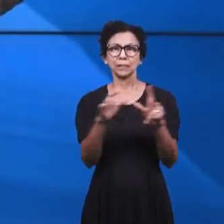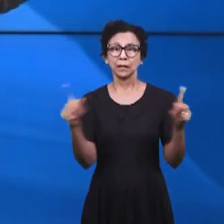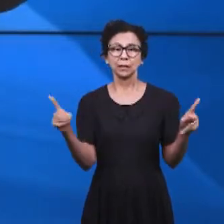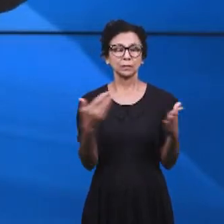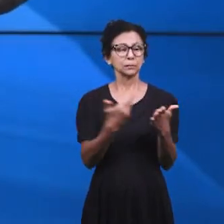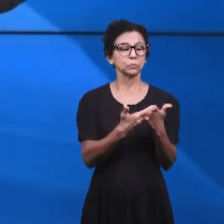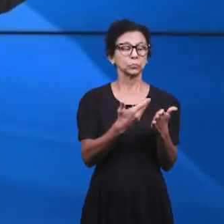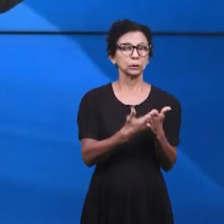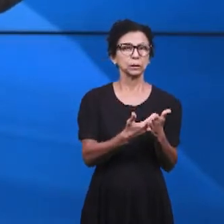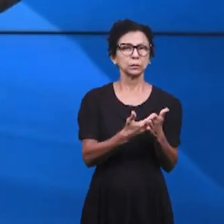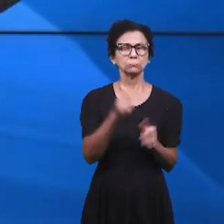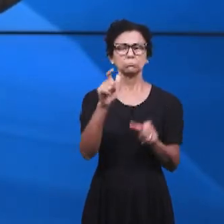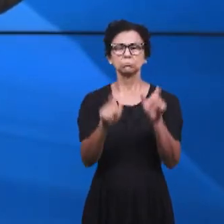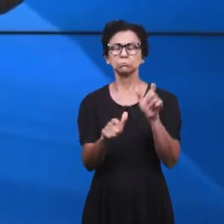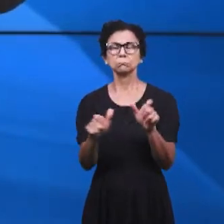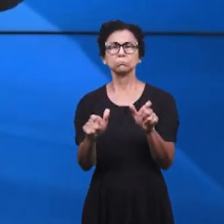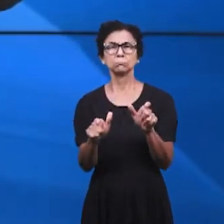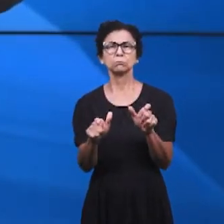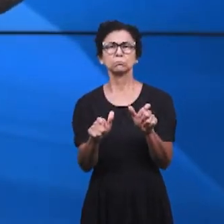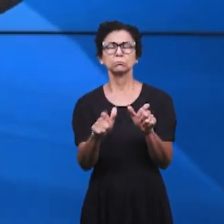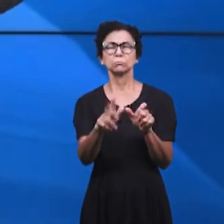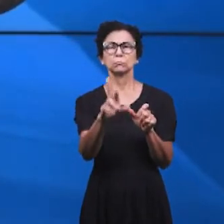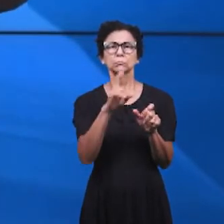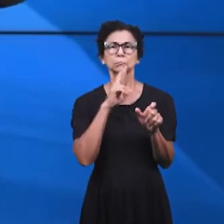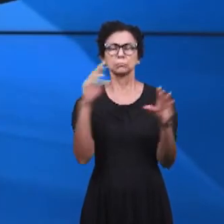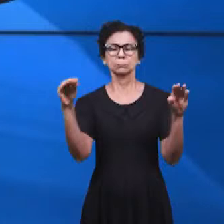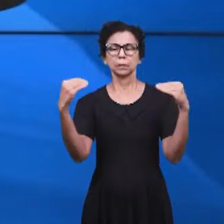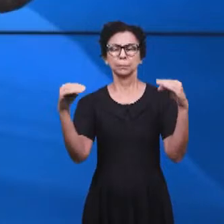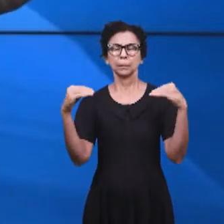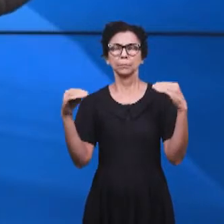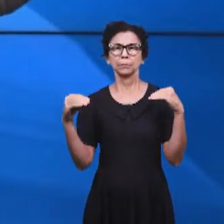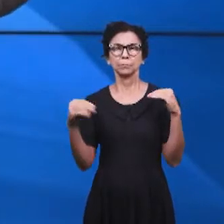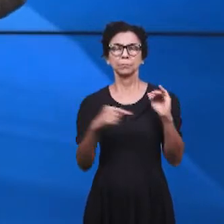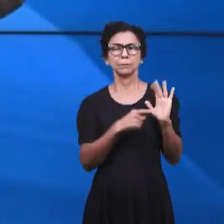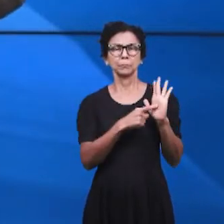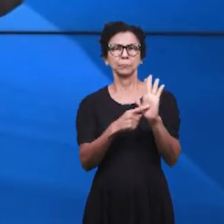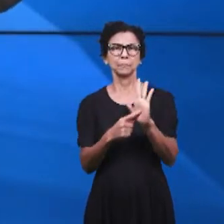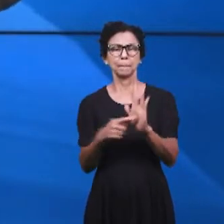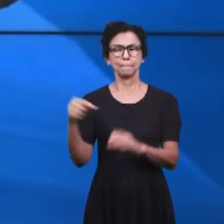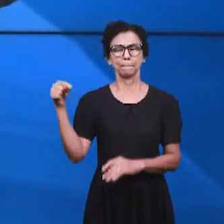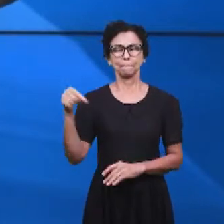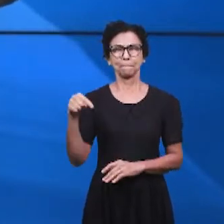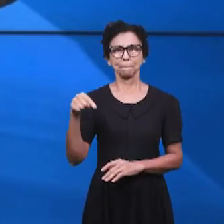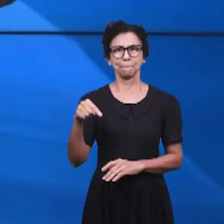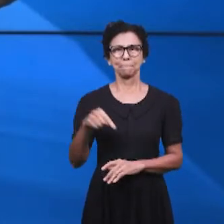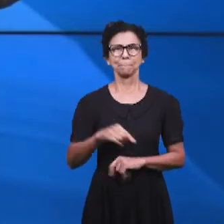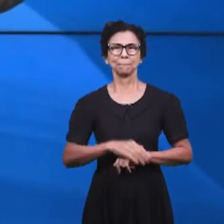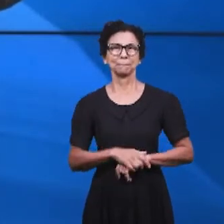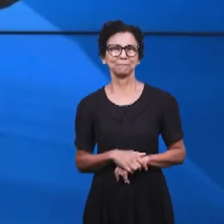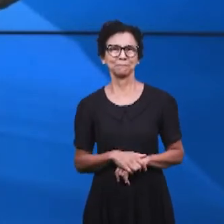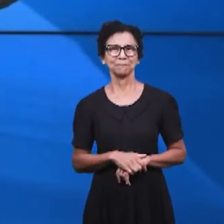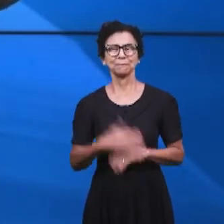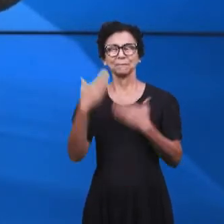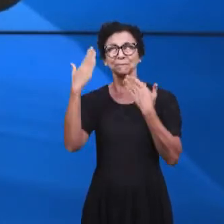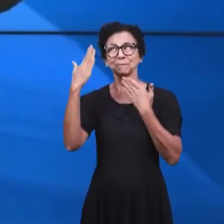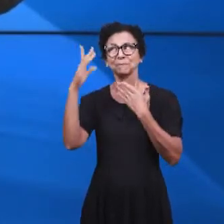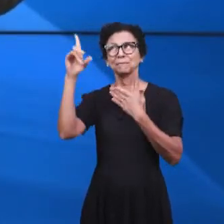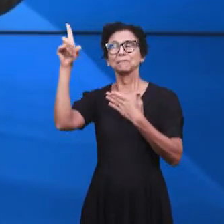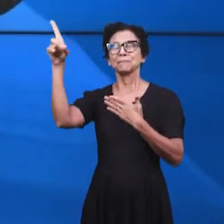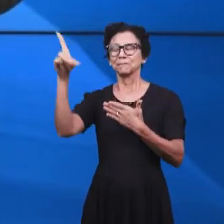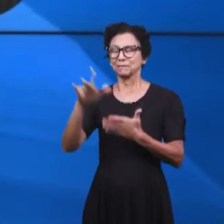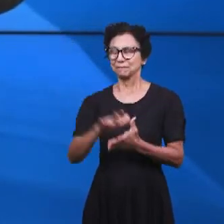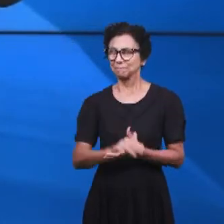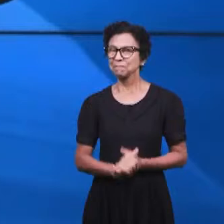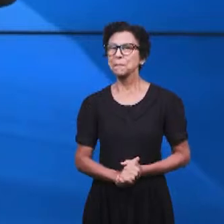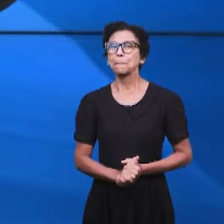muitos irmãos enviam para nós as suas respostas para serem transmitidas aqui, neste horário. Graças a Deus, nós temos